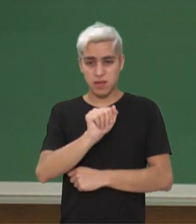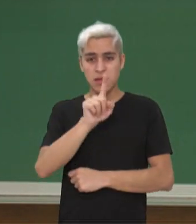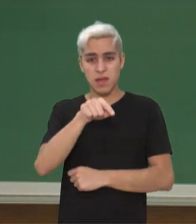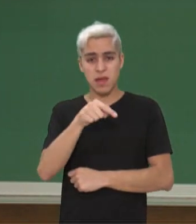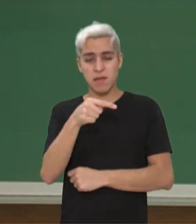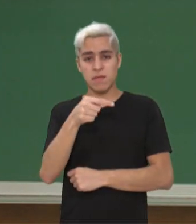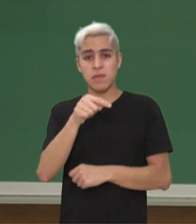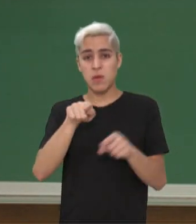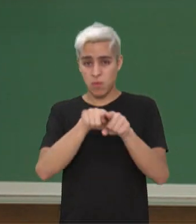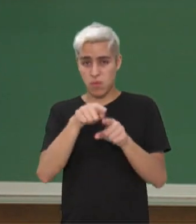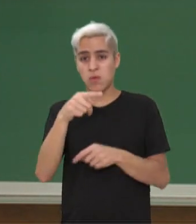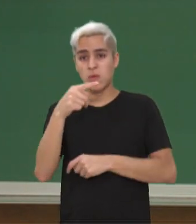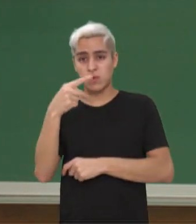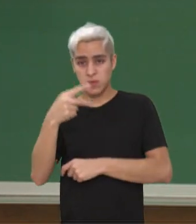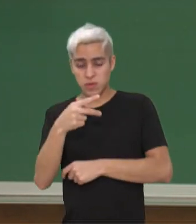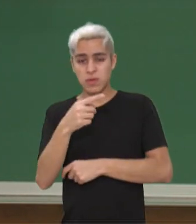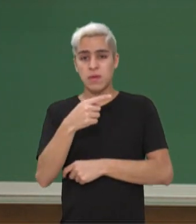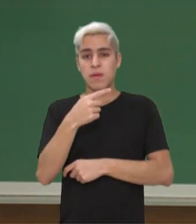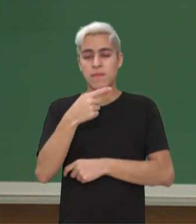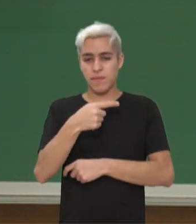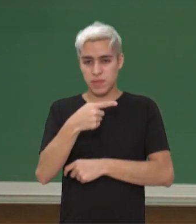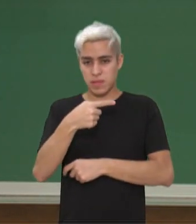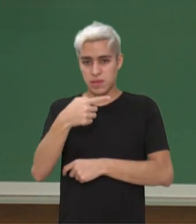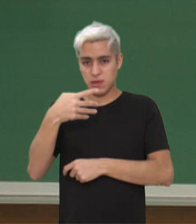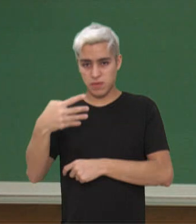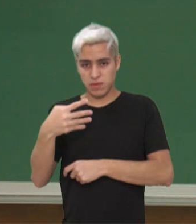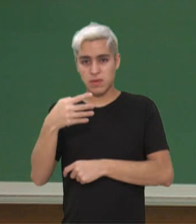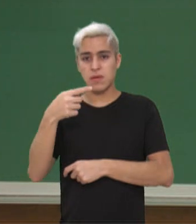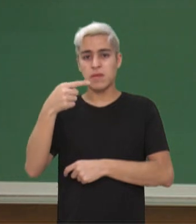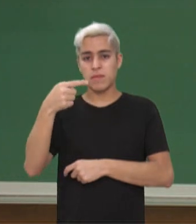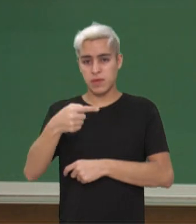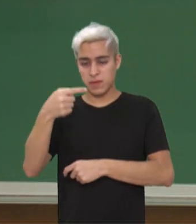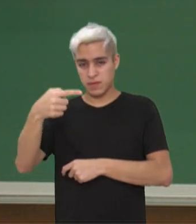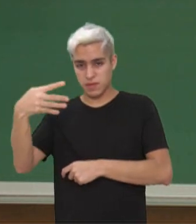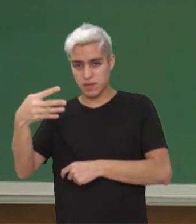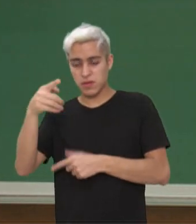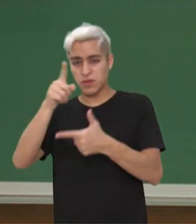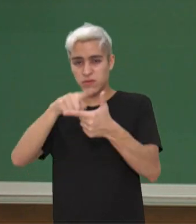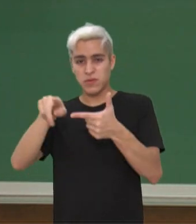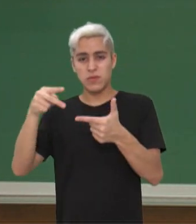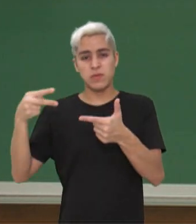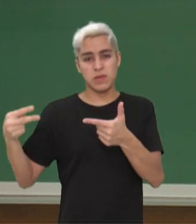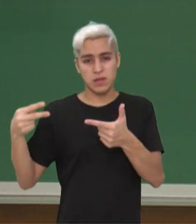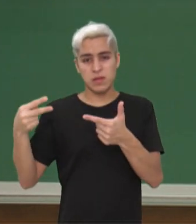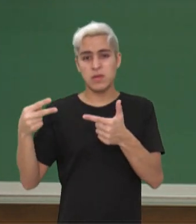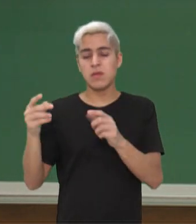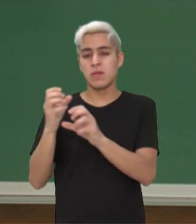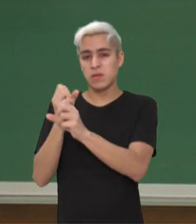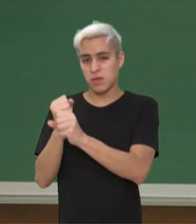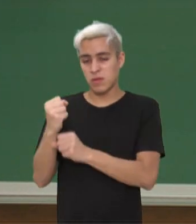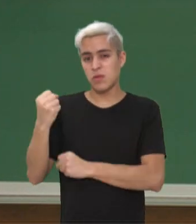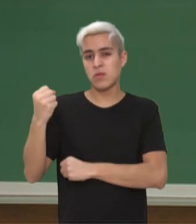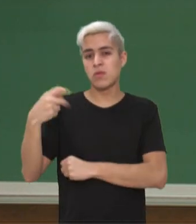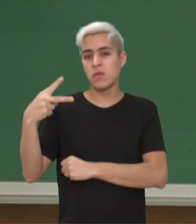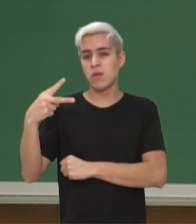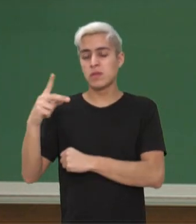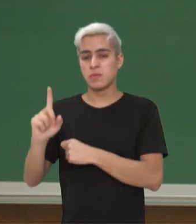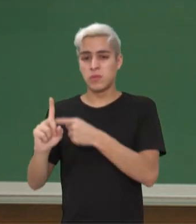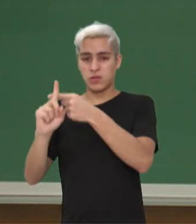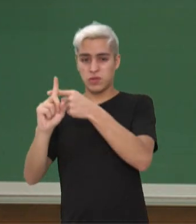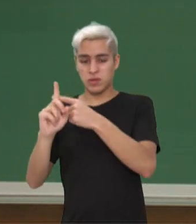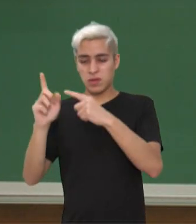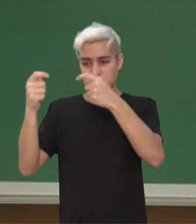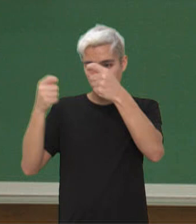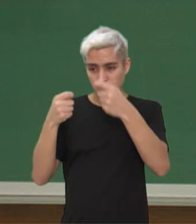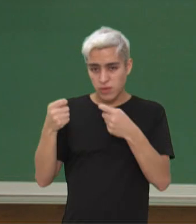o 2, menos 4, menos 4 dividido por 2, dá o valor 2 positivo. Então, a